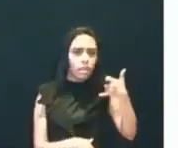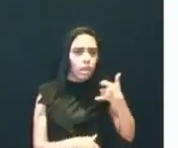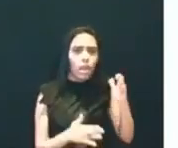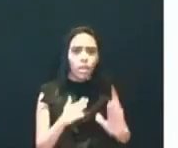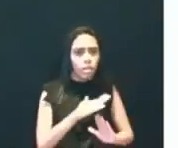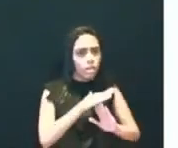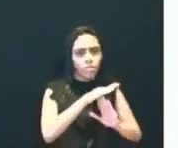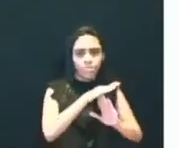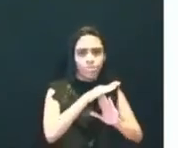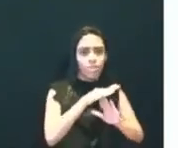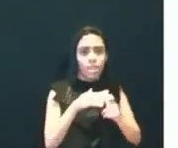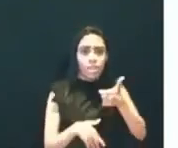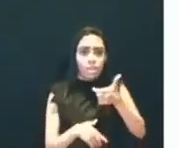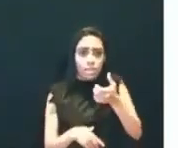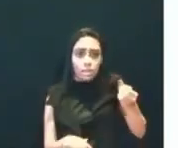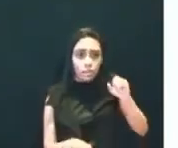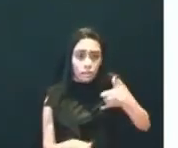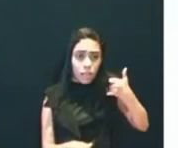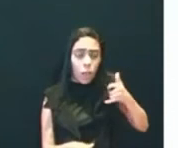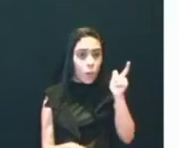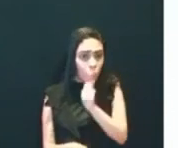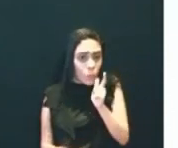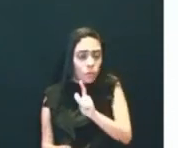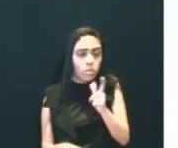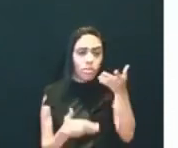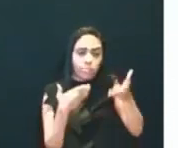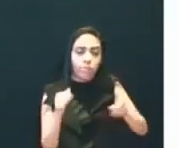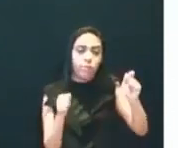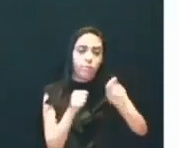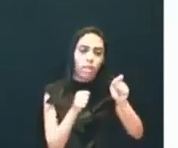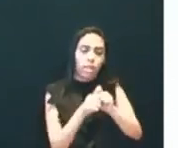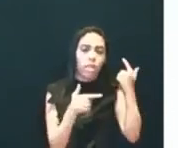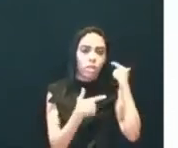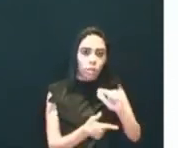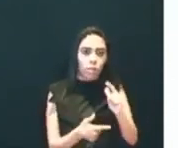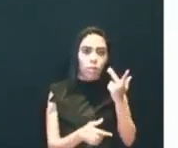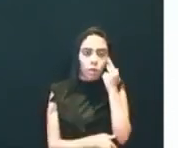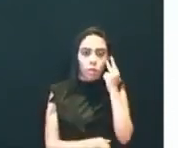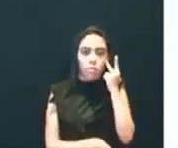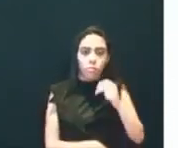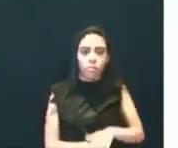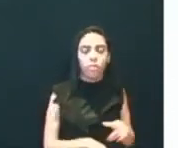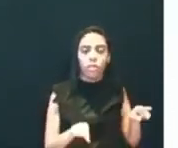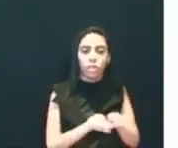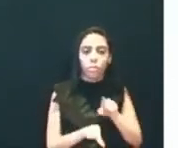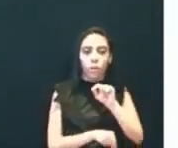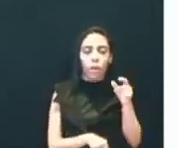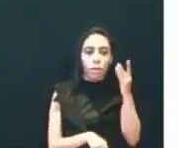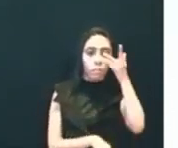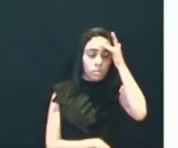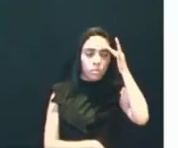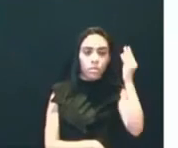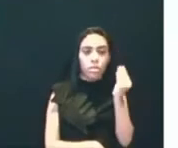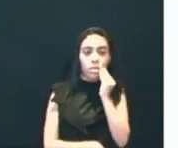seja, até 60 anos eu consigo fazer uma quimioterapia convencional, intensa, para tentar curar o